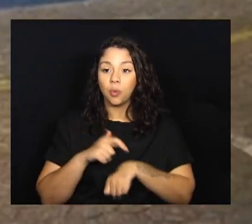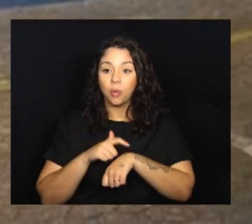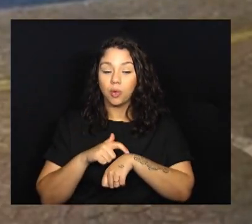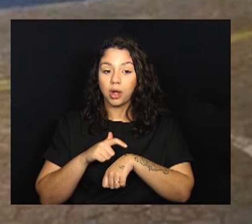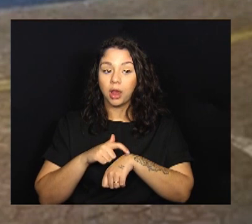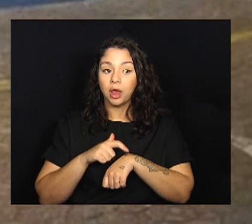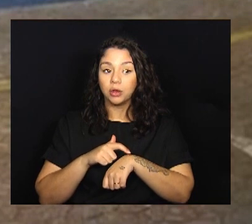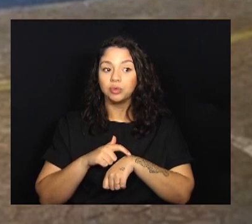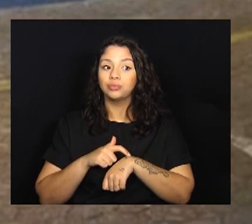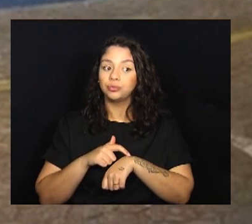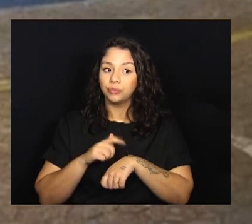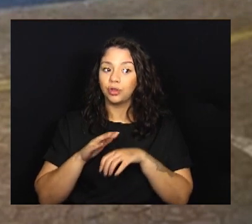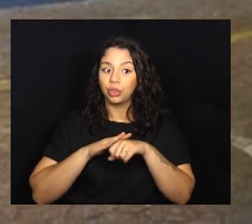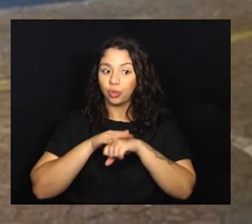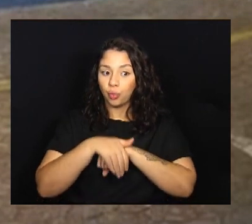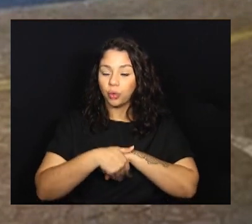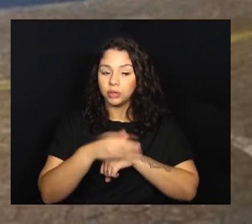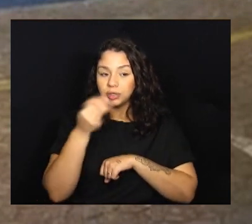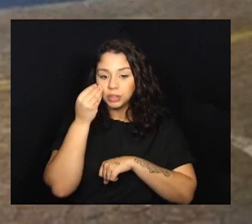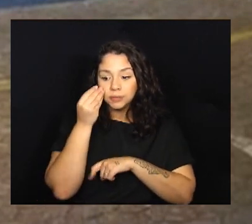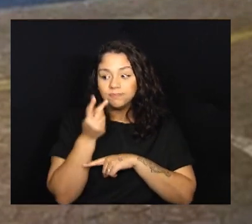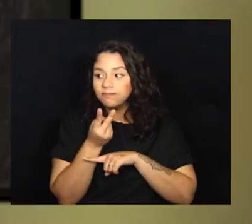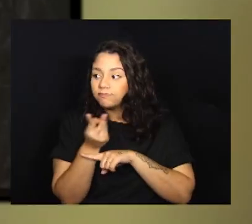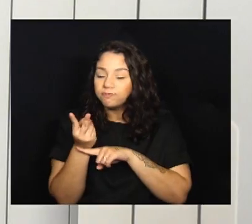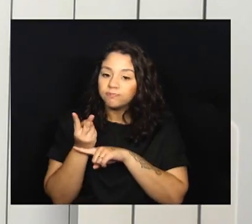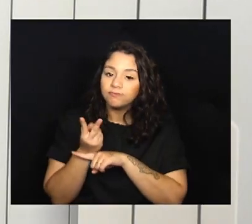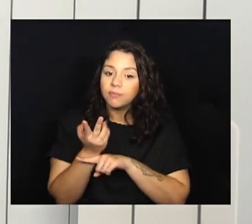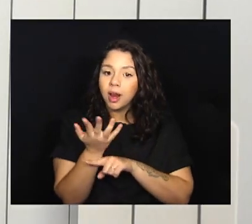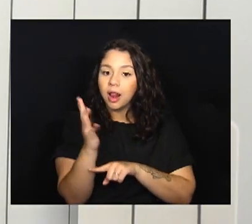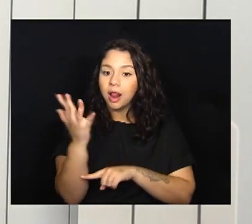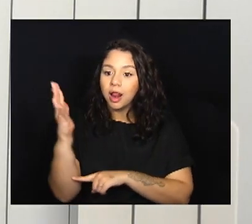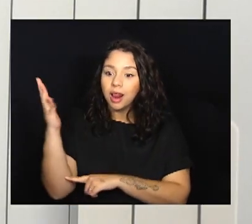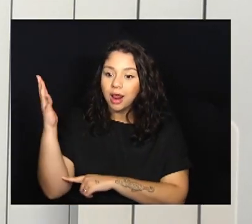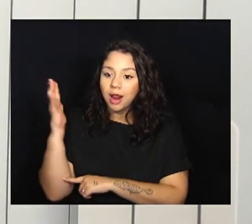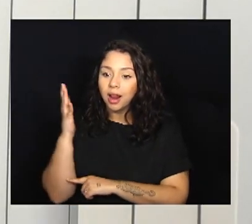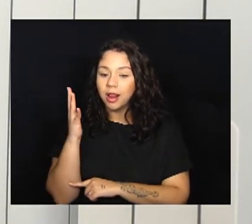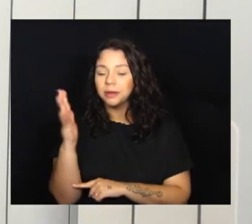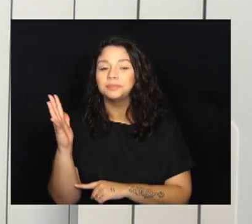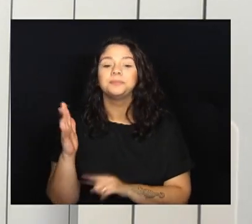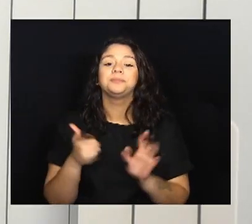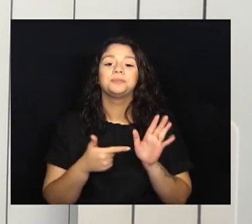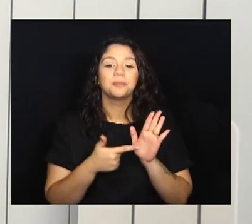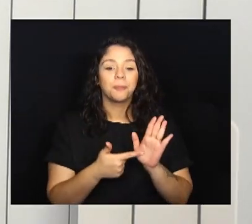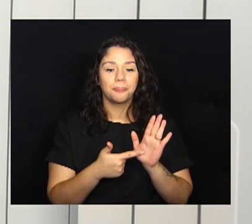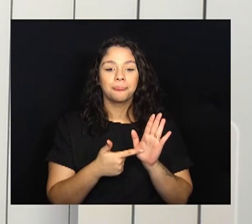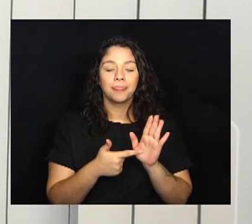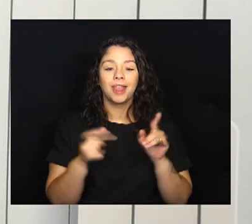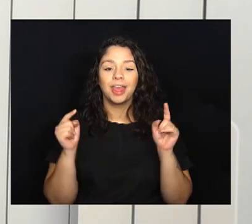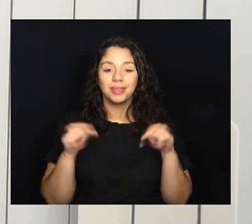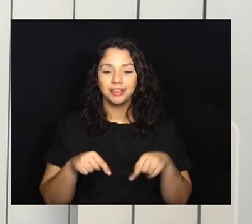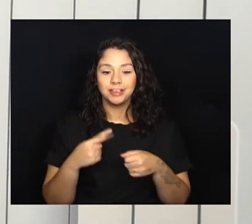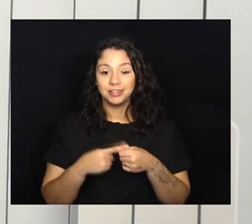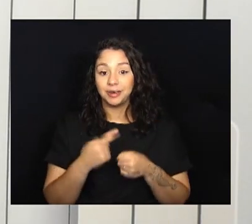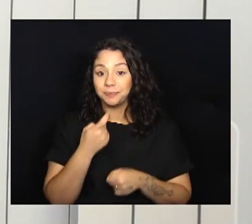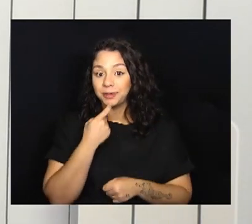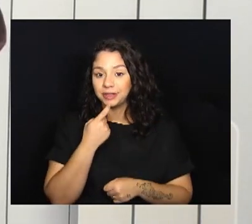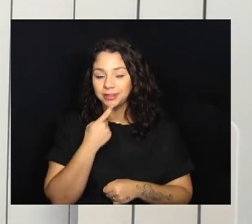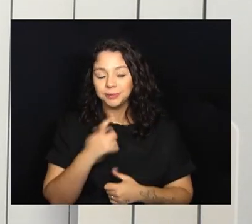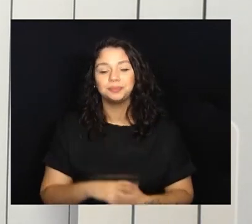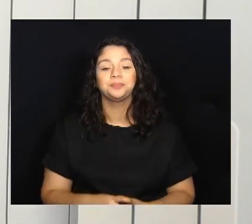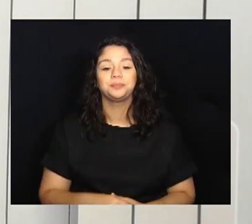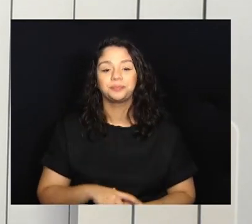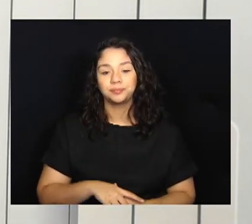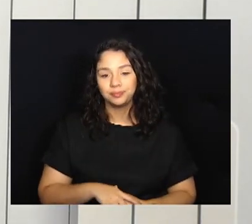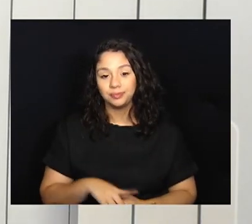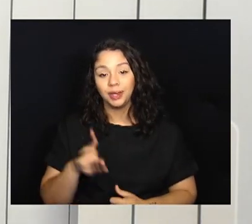animal pulando o muro para procurar uma mata, então. As imagens aqui da cidade de Campinas, lá